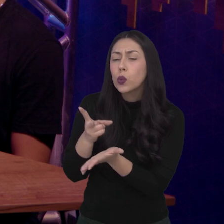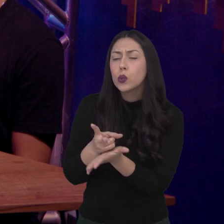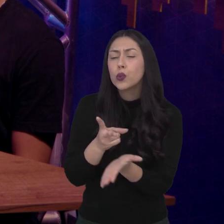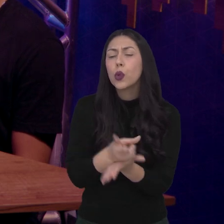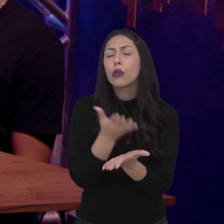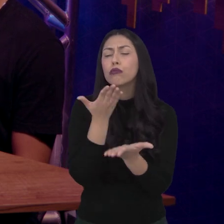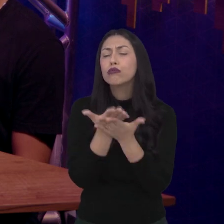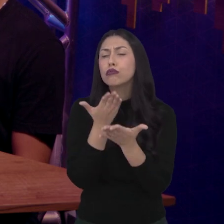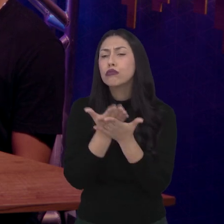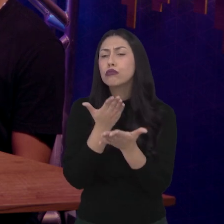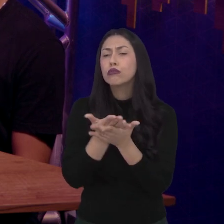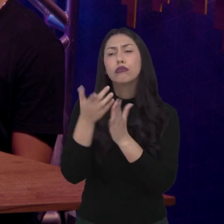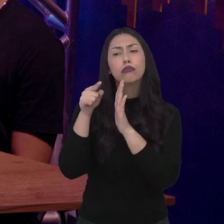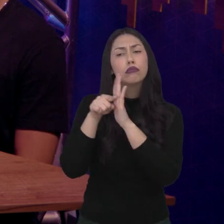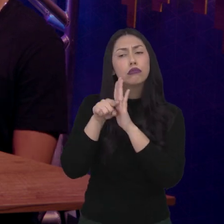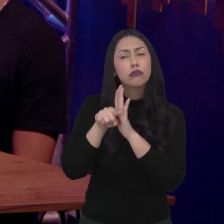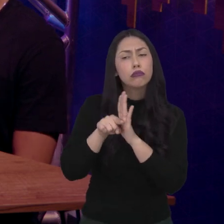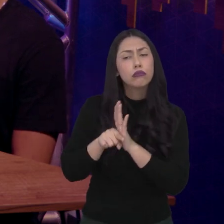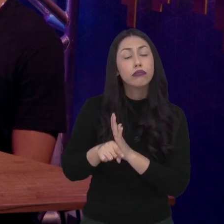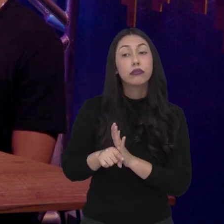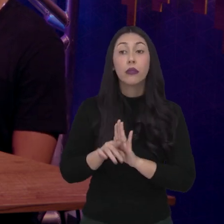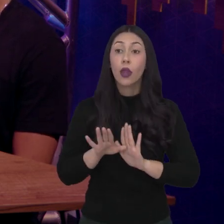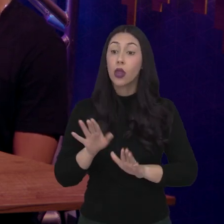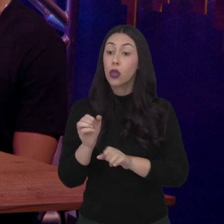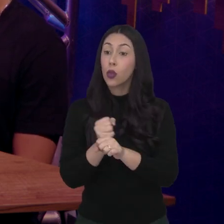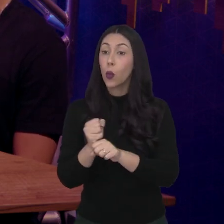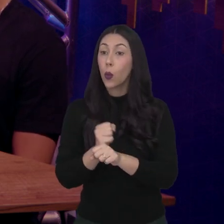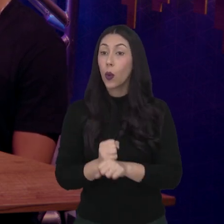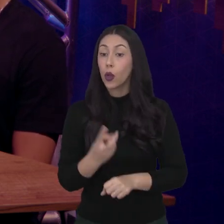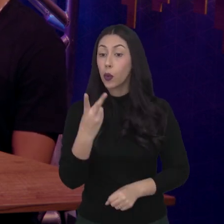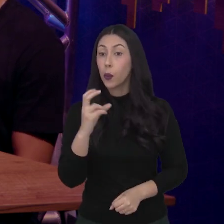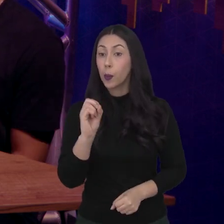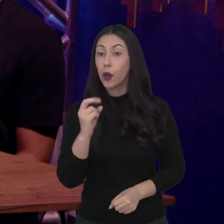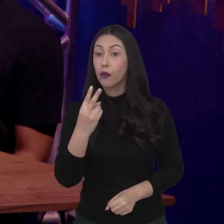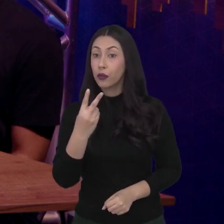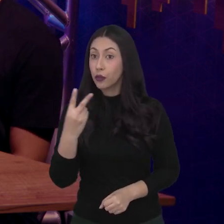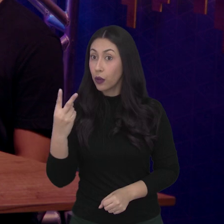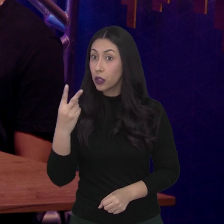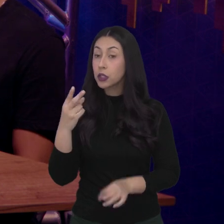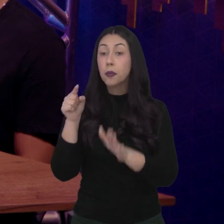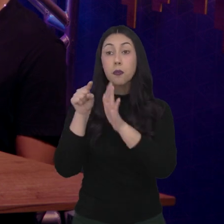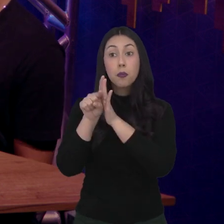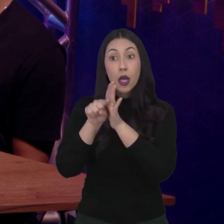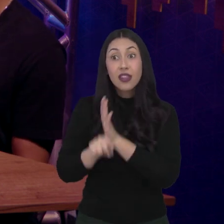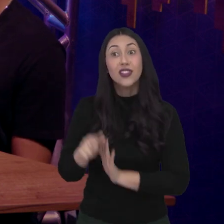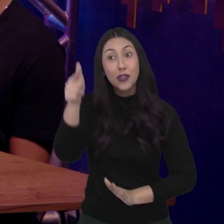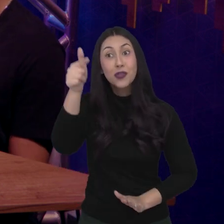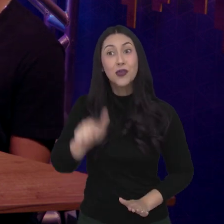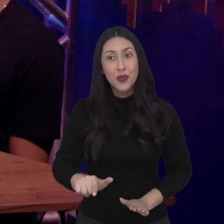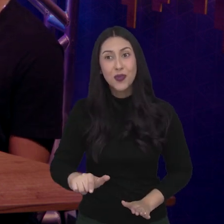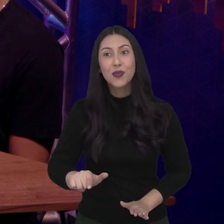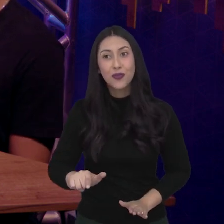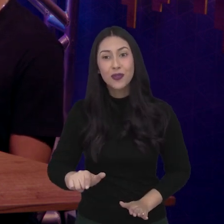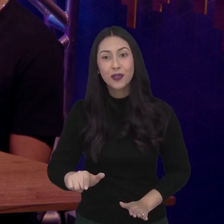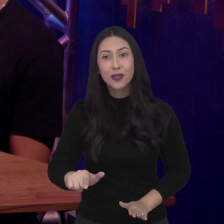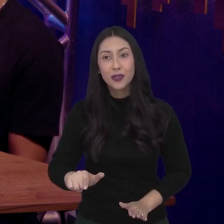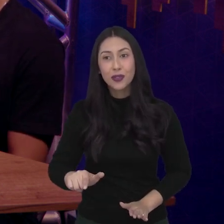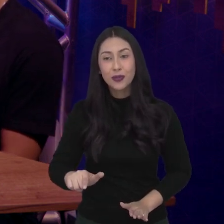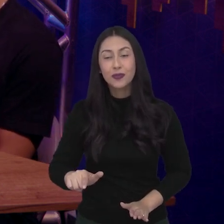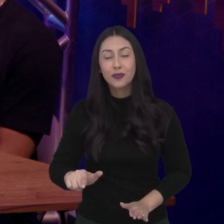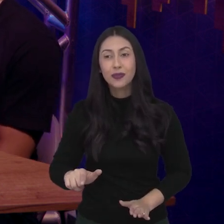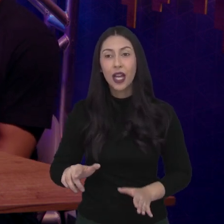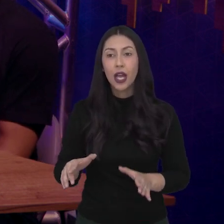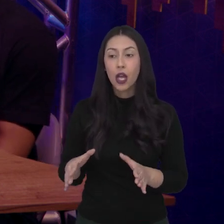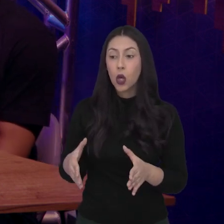estudo, e em 2022 fizeram essa pesquisa novamente com